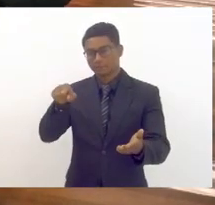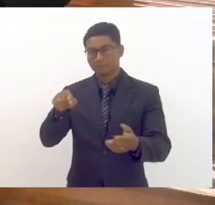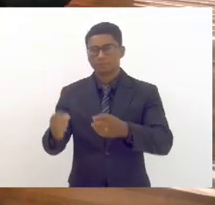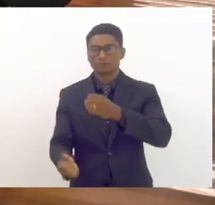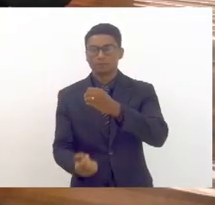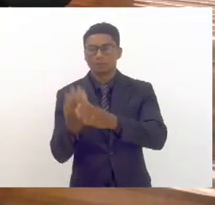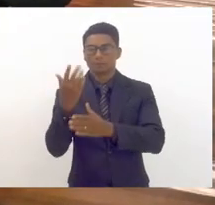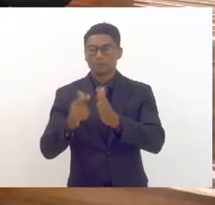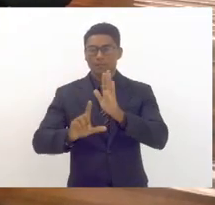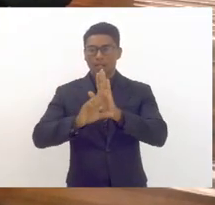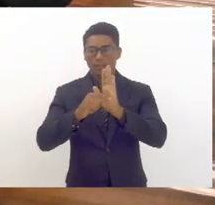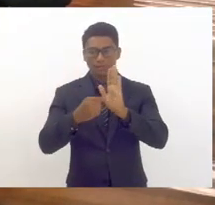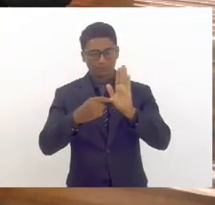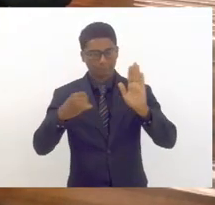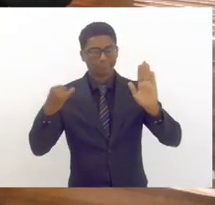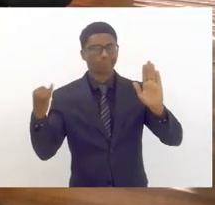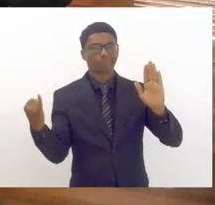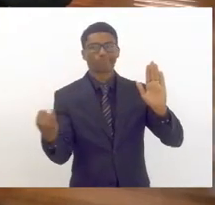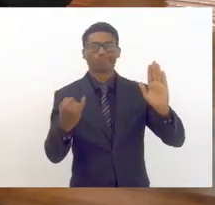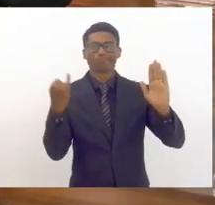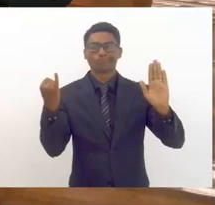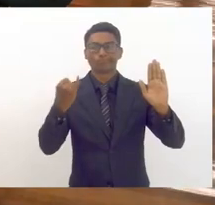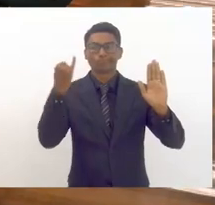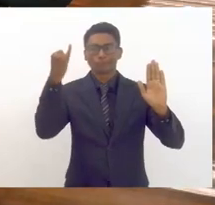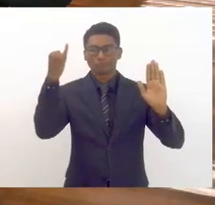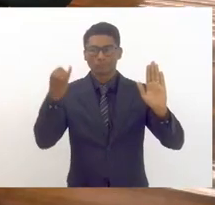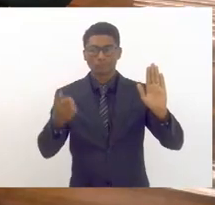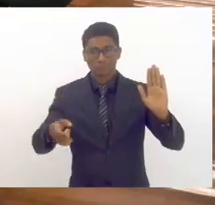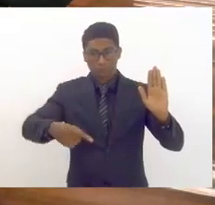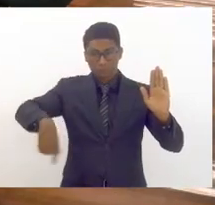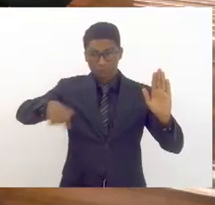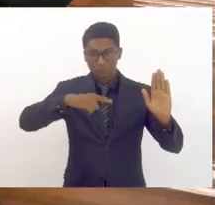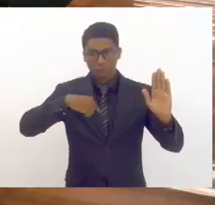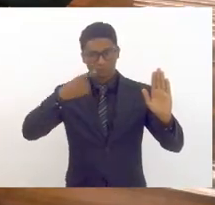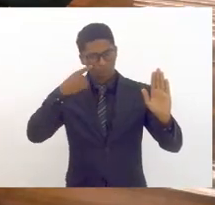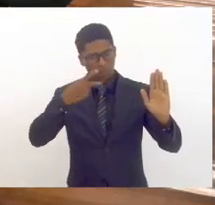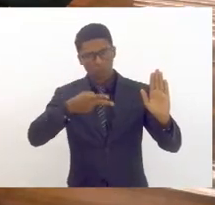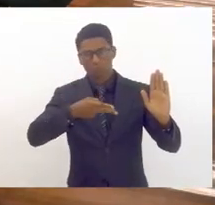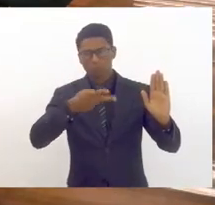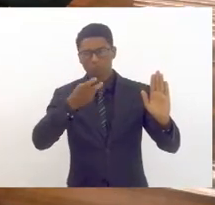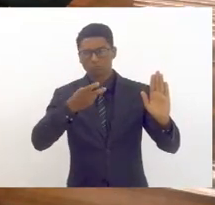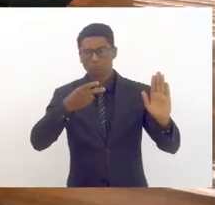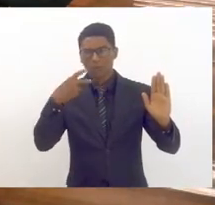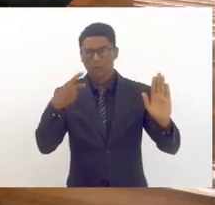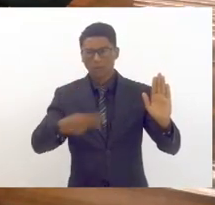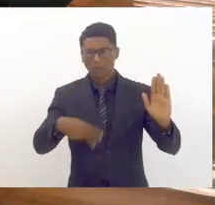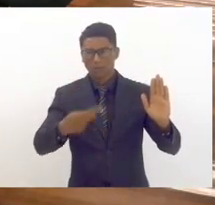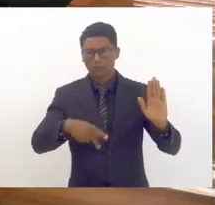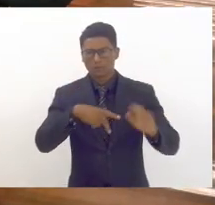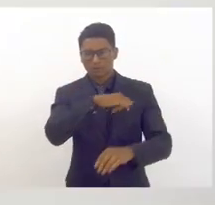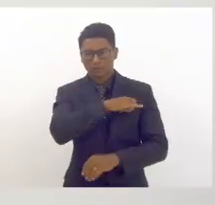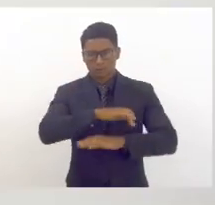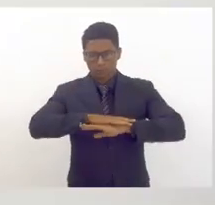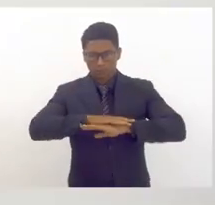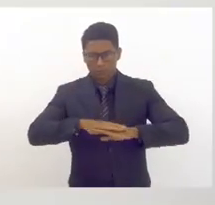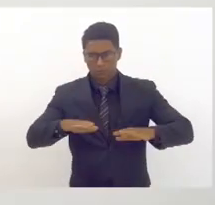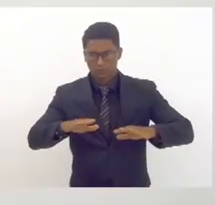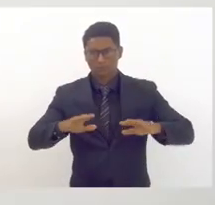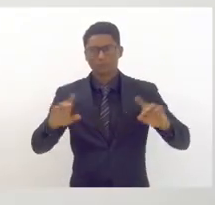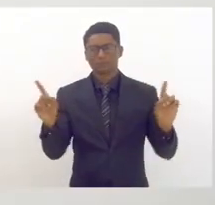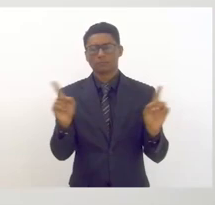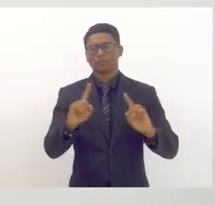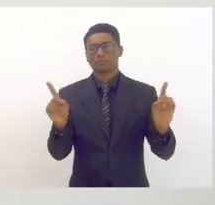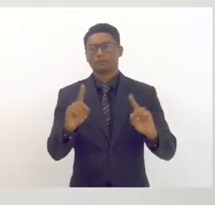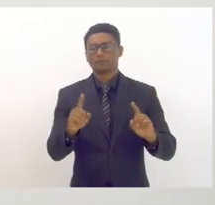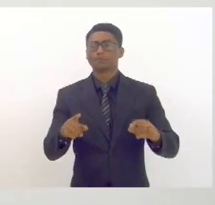tão inovadora e tão importante que nós verificamos agora que não vai ficar somente no estado do Rio de Janeiro, mas vai como